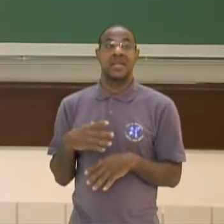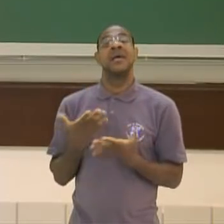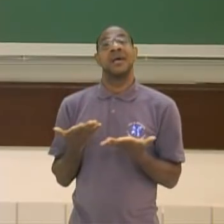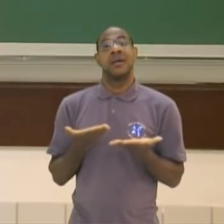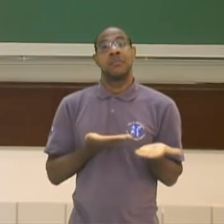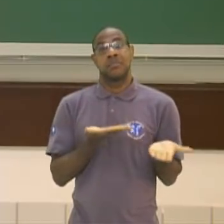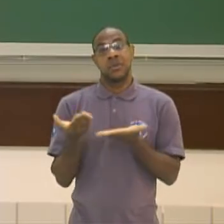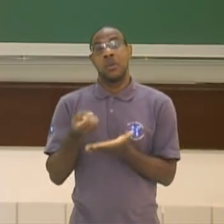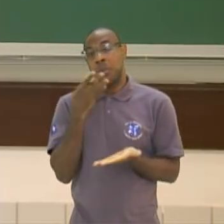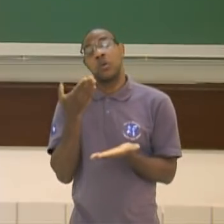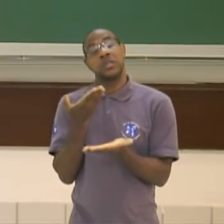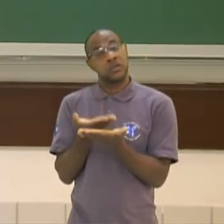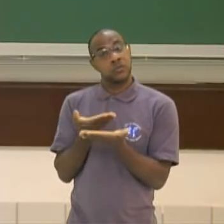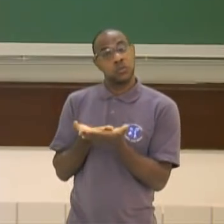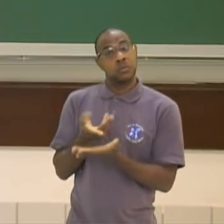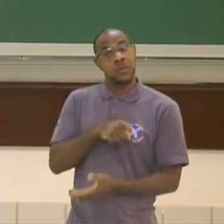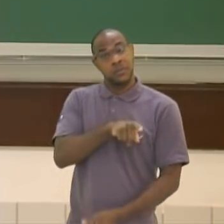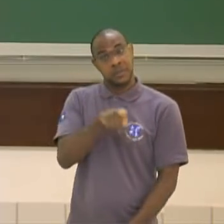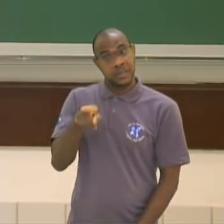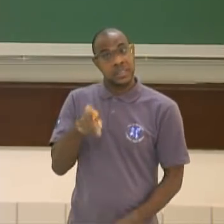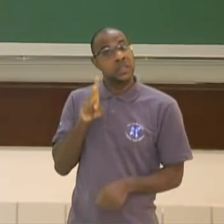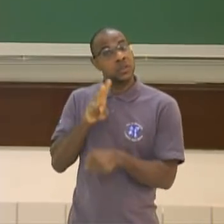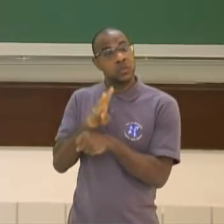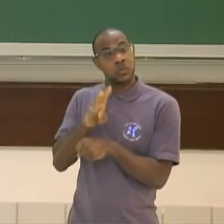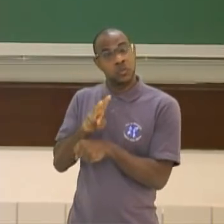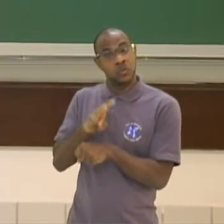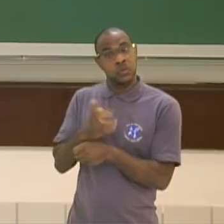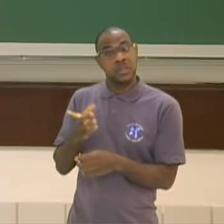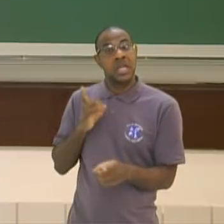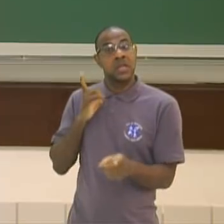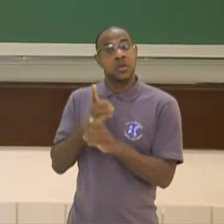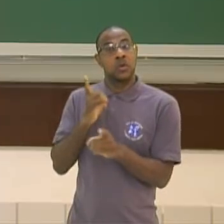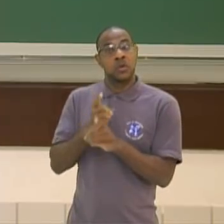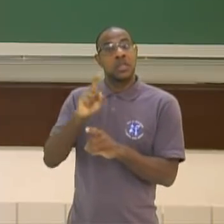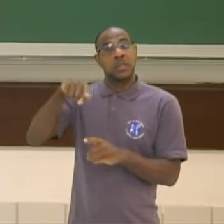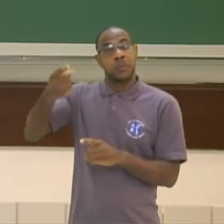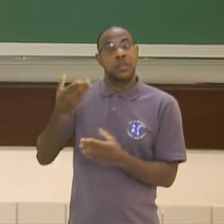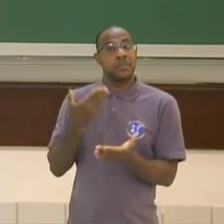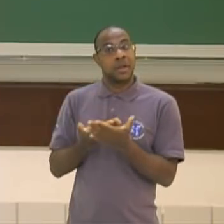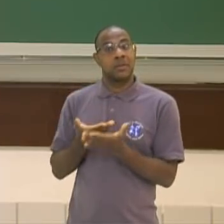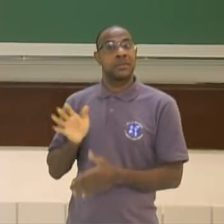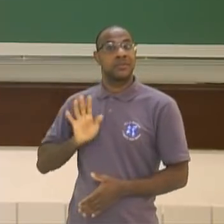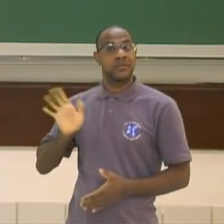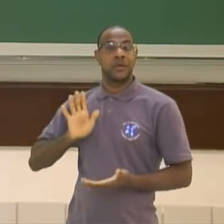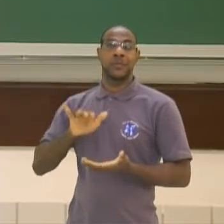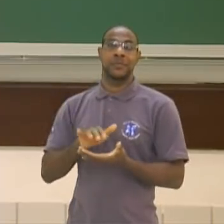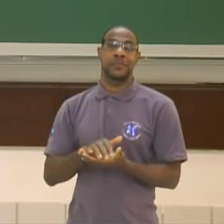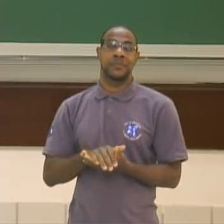vocês bons estudos, que vocês se cuidem e a gente se encontra na nossa próxima aula. Tchau, tchau!